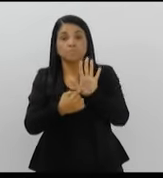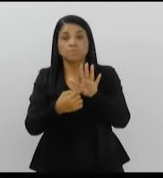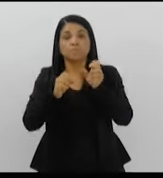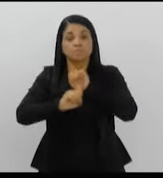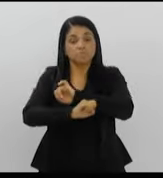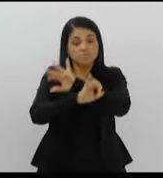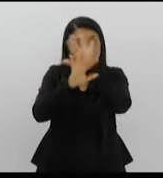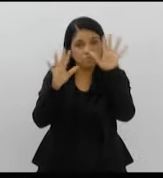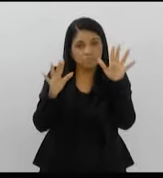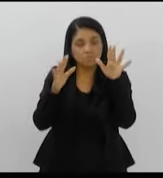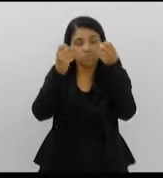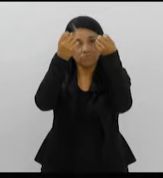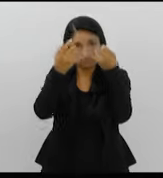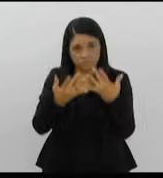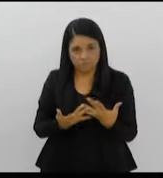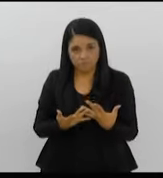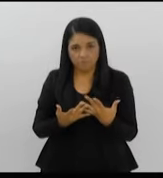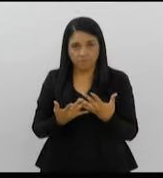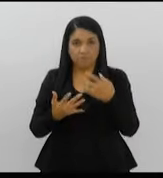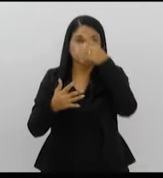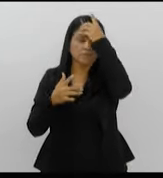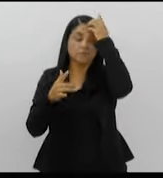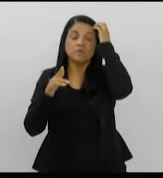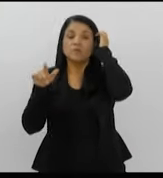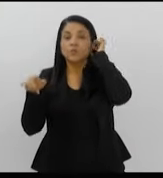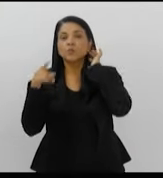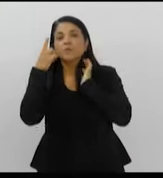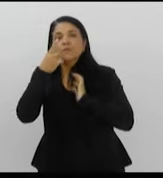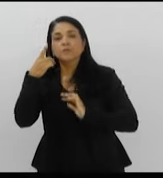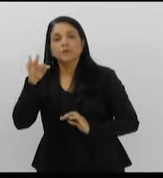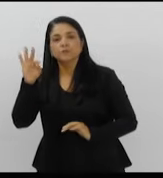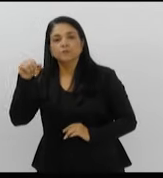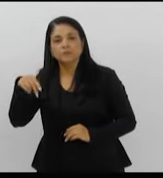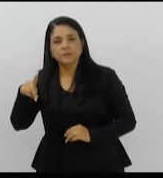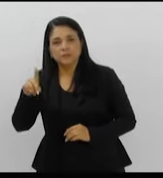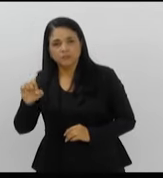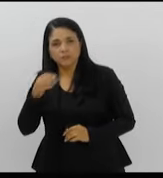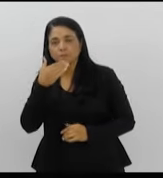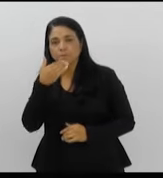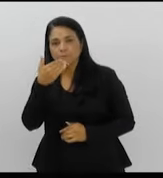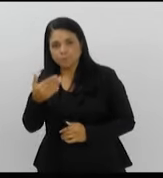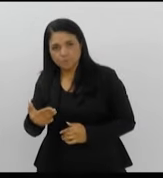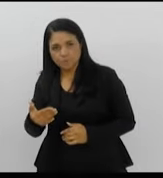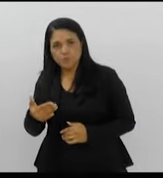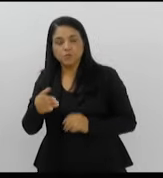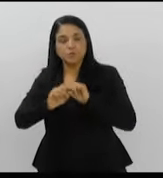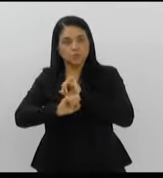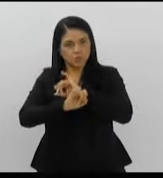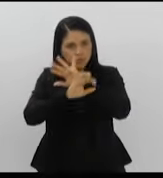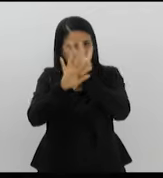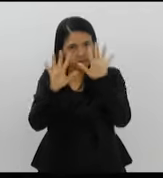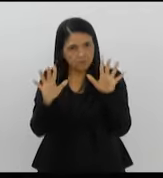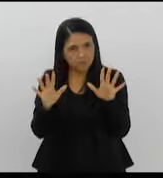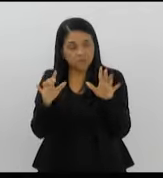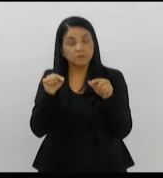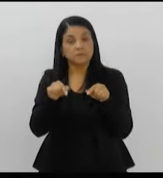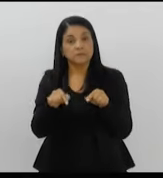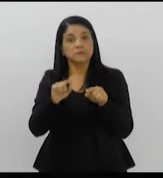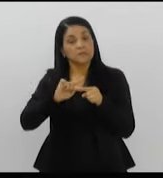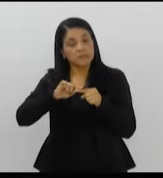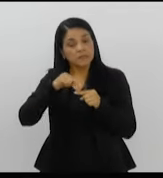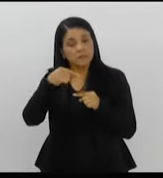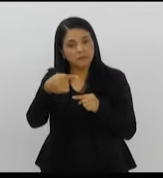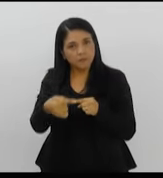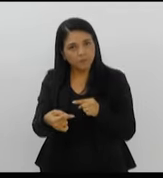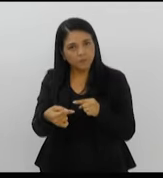E assim foi feito. O deputado Tande requisitou esses esclarecimentos e,